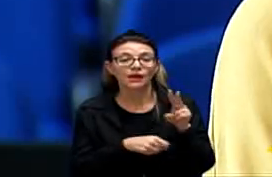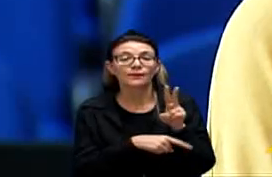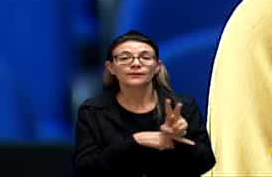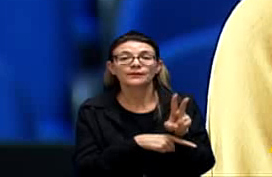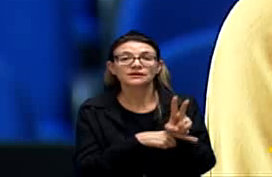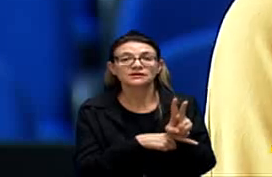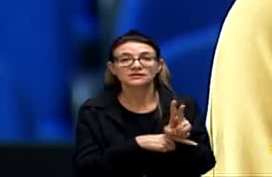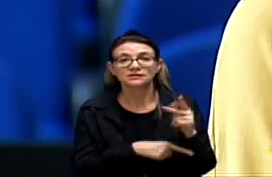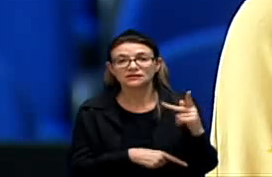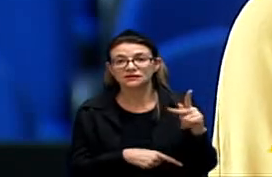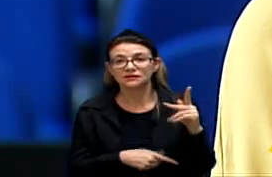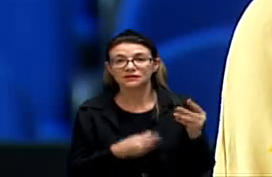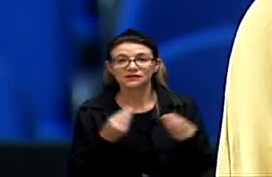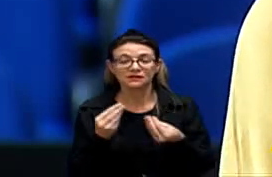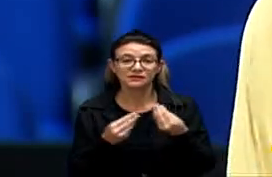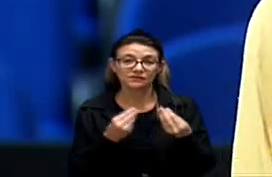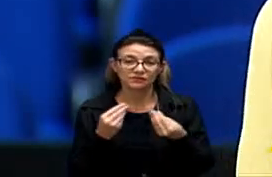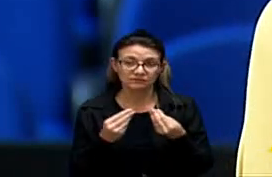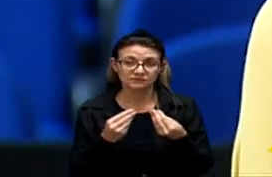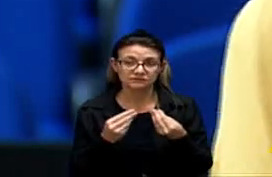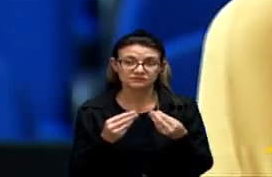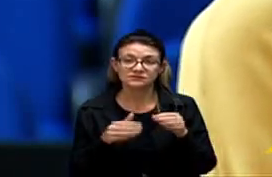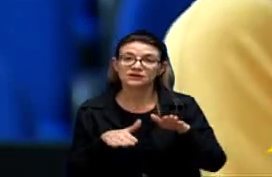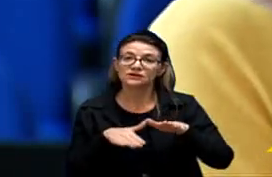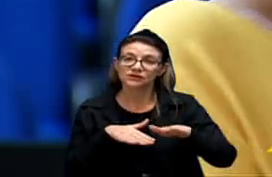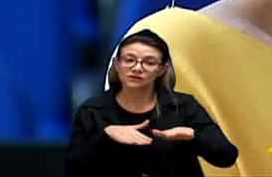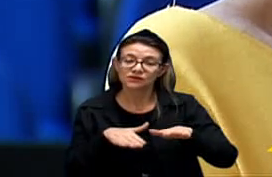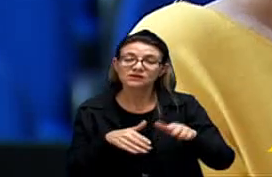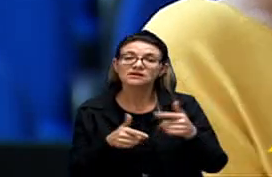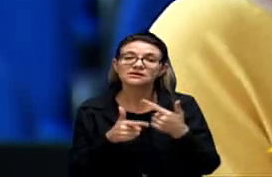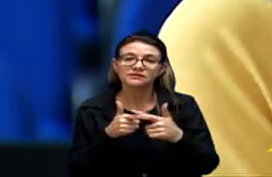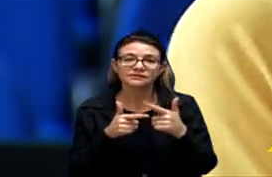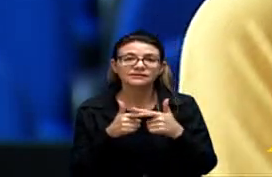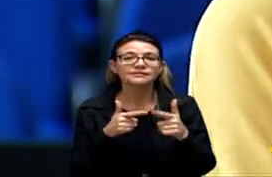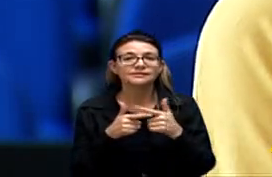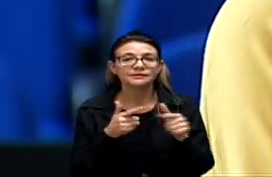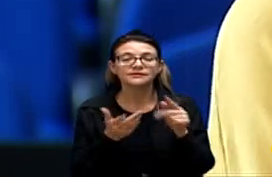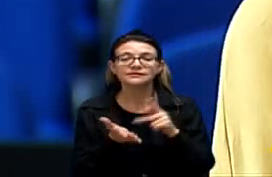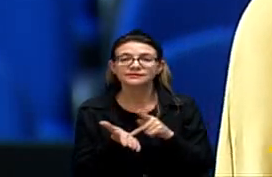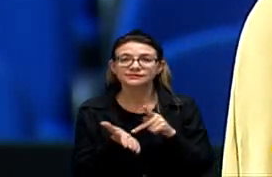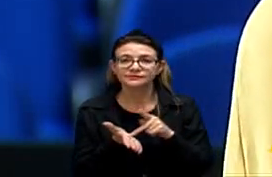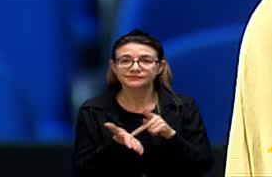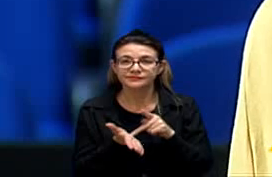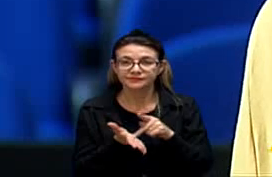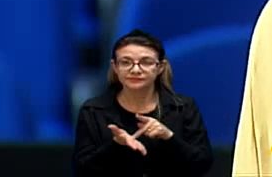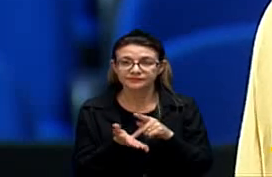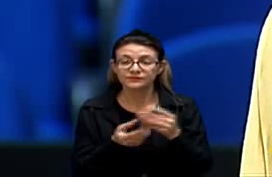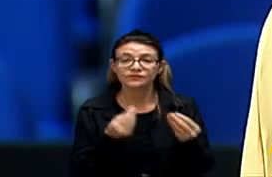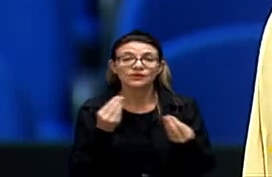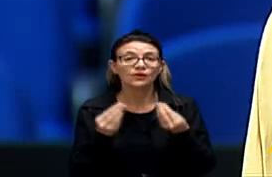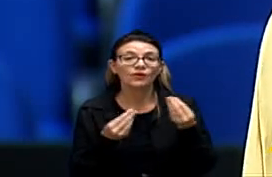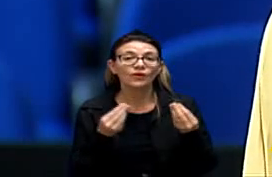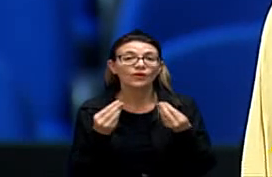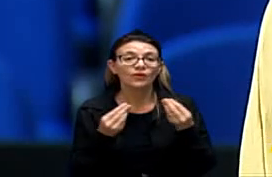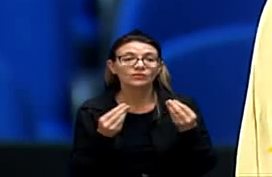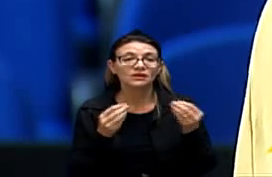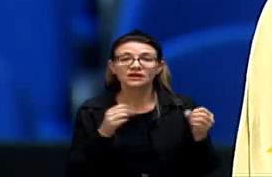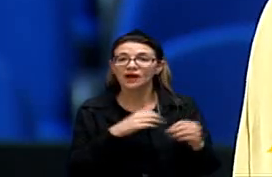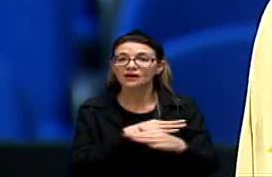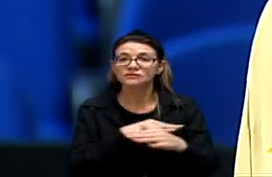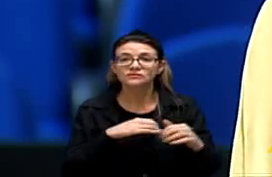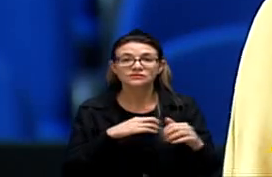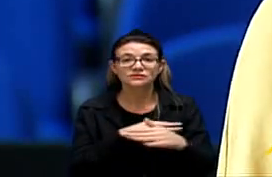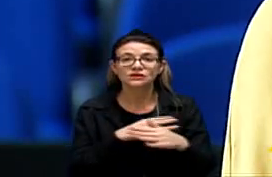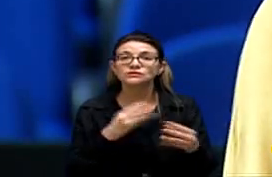a gente tem um problema real no trânsito para além dessa discussão A gente precisa pensar como que tá o trânsito hoje hoje Sorocaba